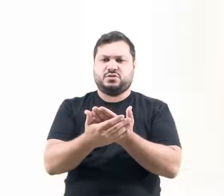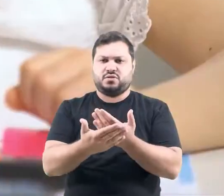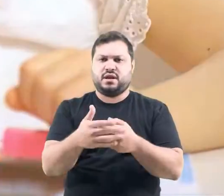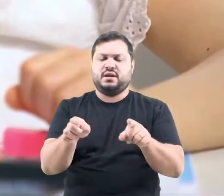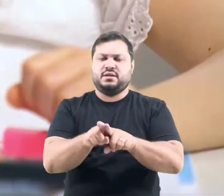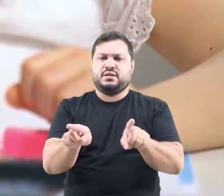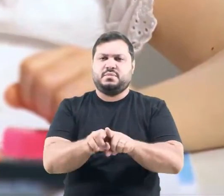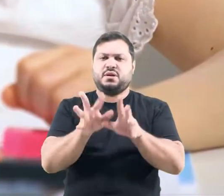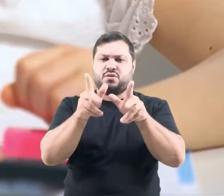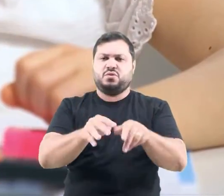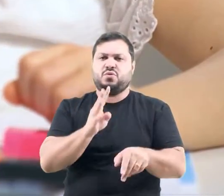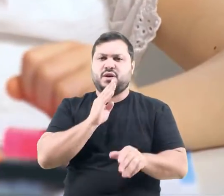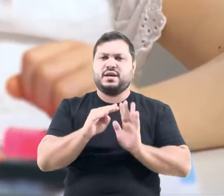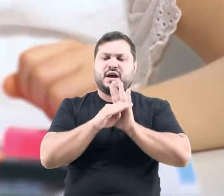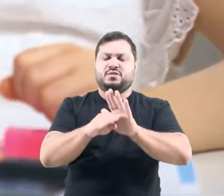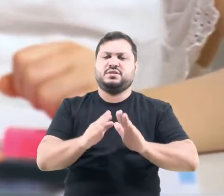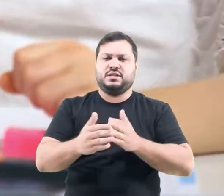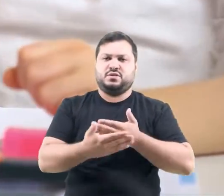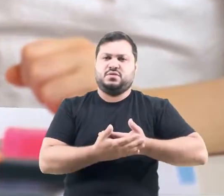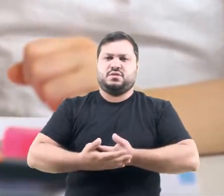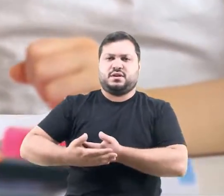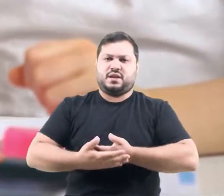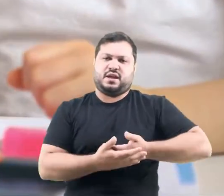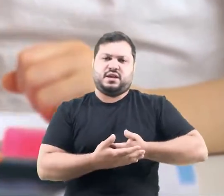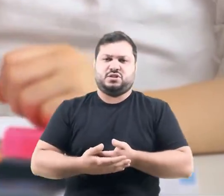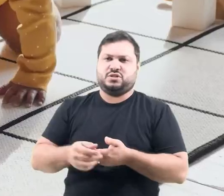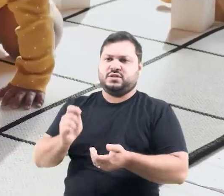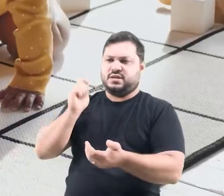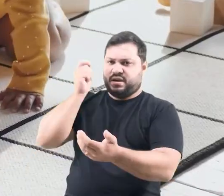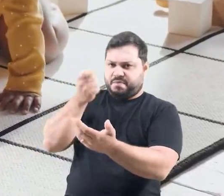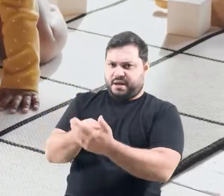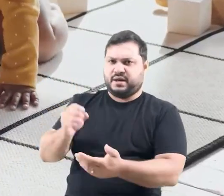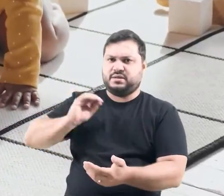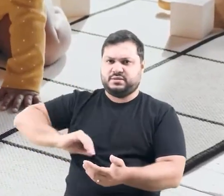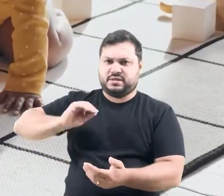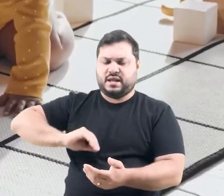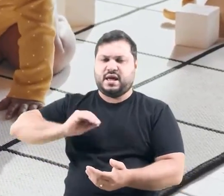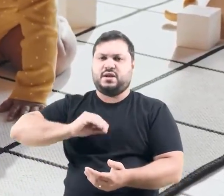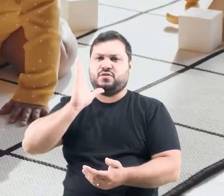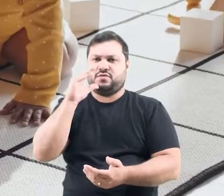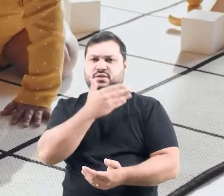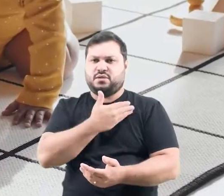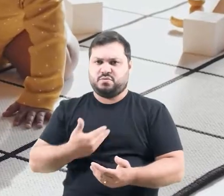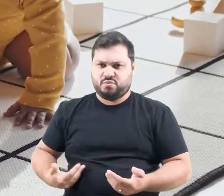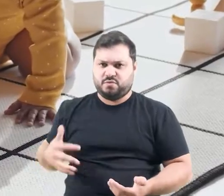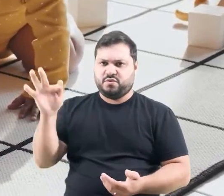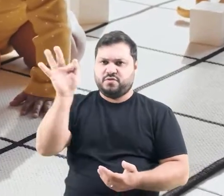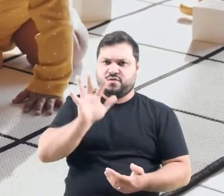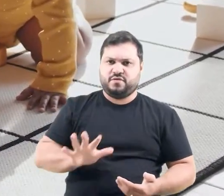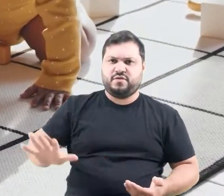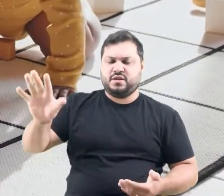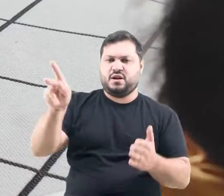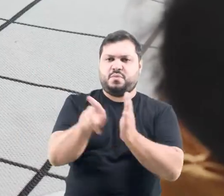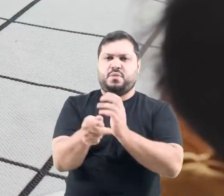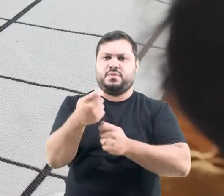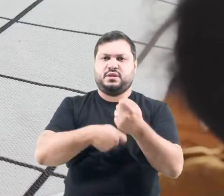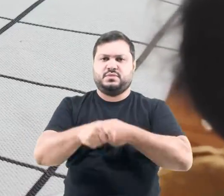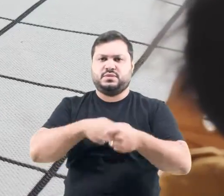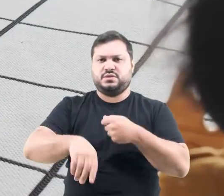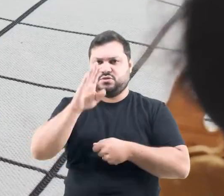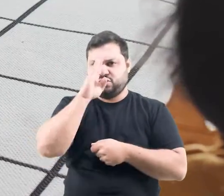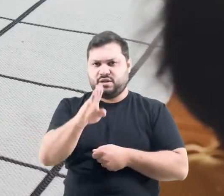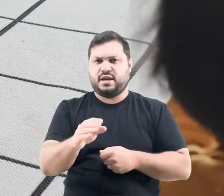pré-escolar, também conhecido como auxílio creche, que é acreditado na folha de pagamento dos servidores públicos federais da